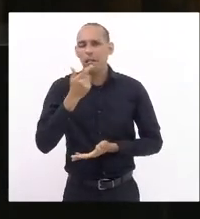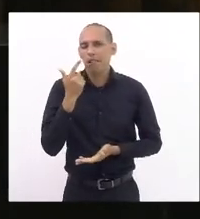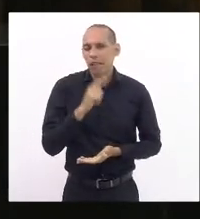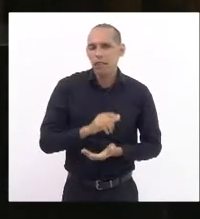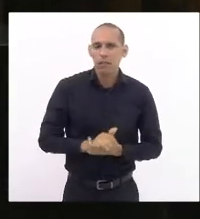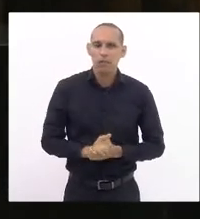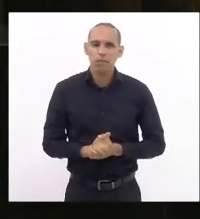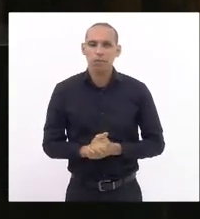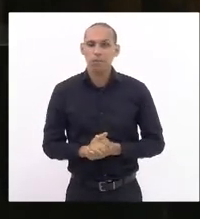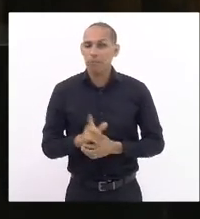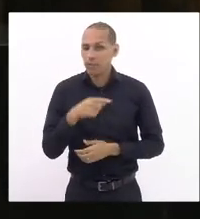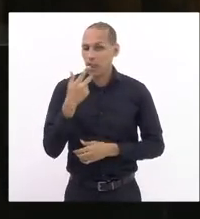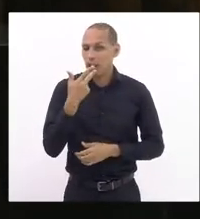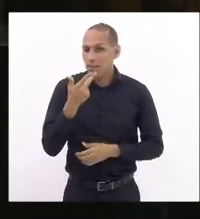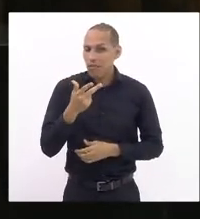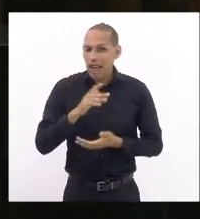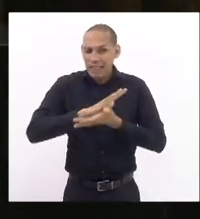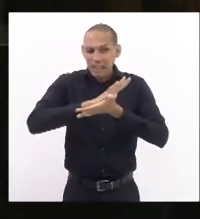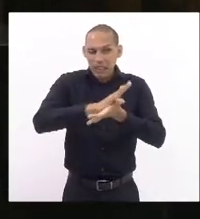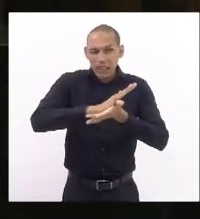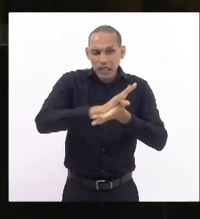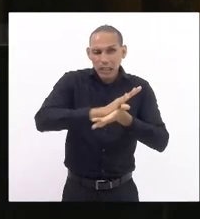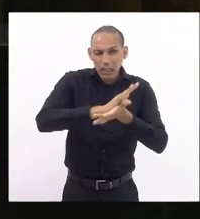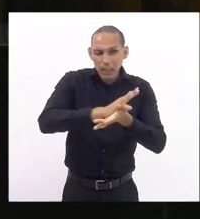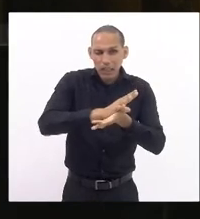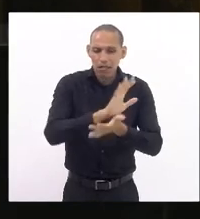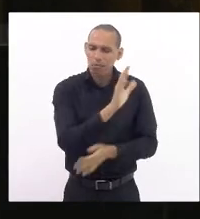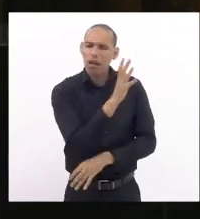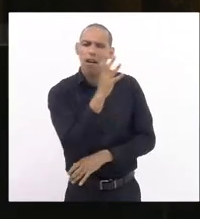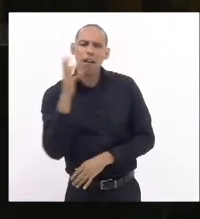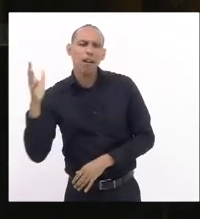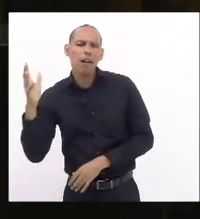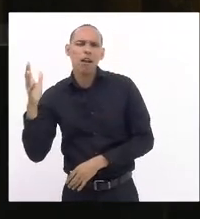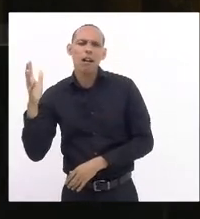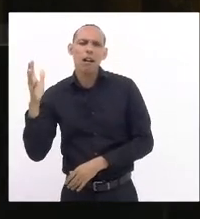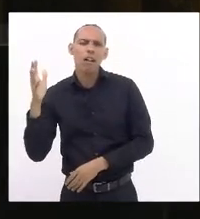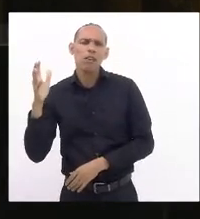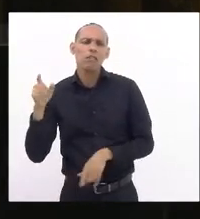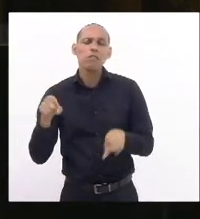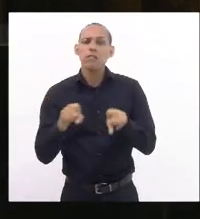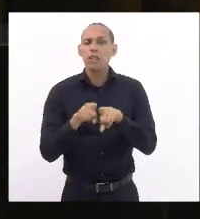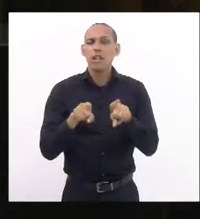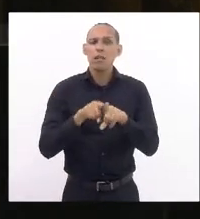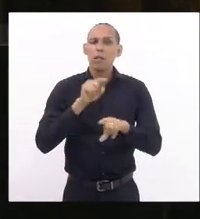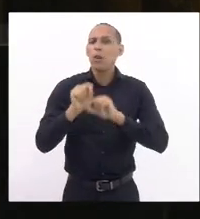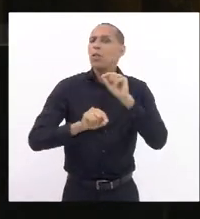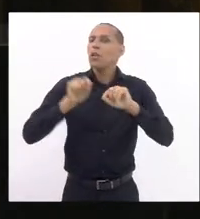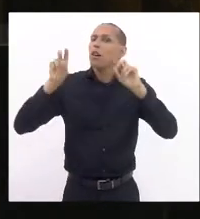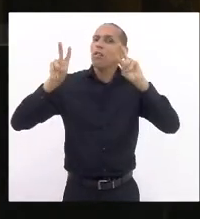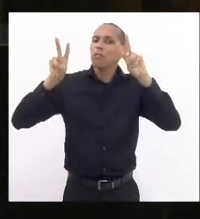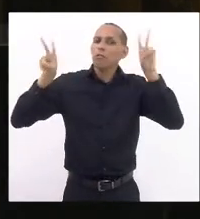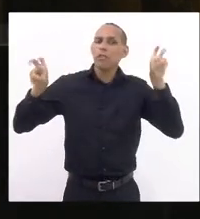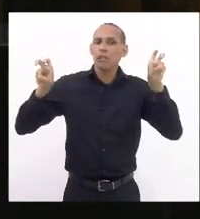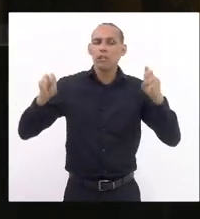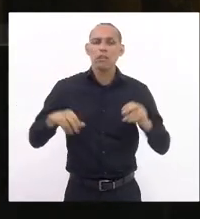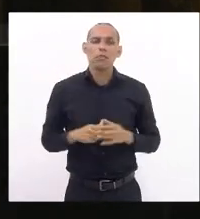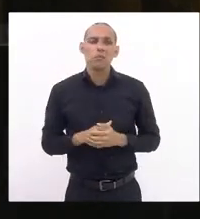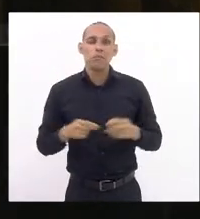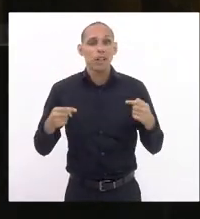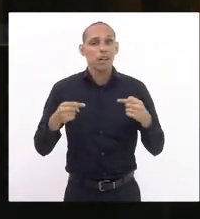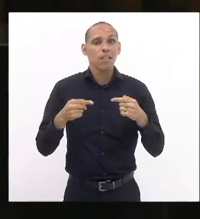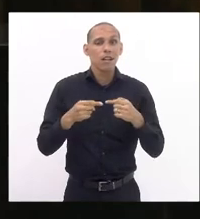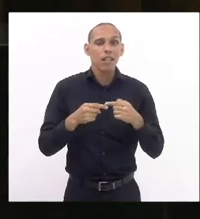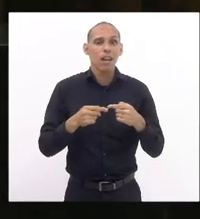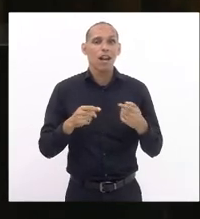quando falamos de racismo ambiental, a gente também traz os temas com relação ao